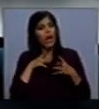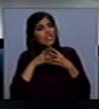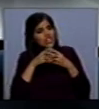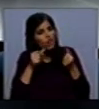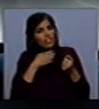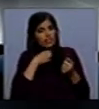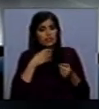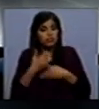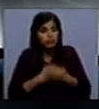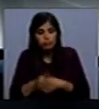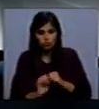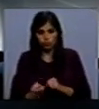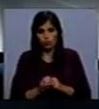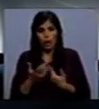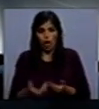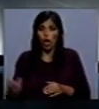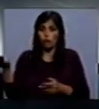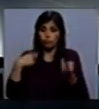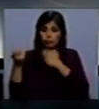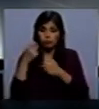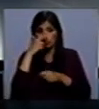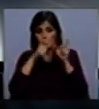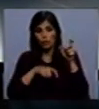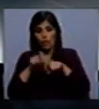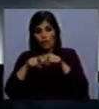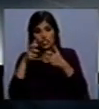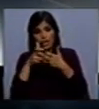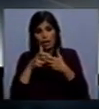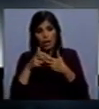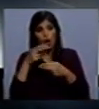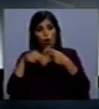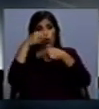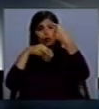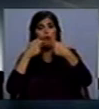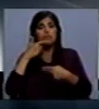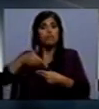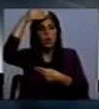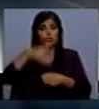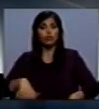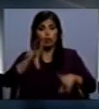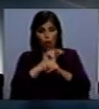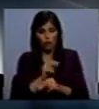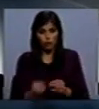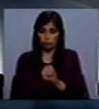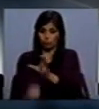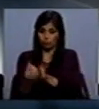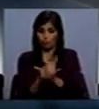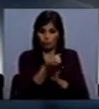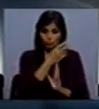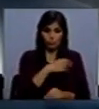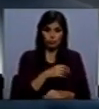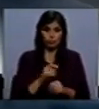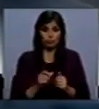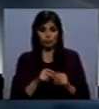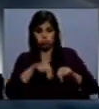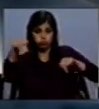agora esta ameaça com a entrada dos refugiados com a construção de novos muros é com o surgimento de novos extremos o que